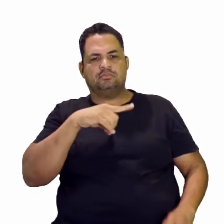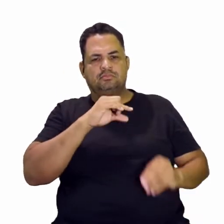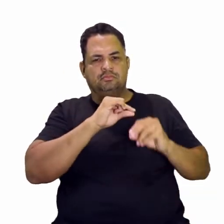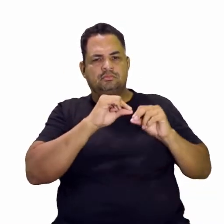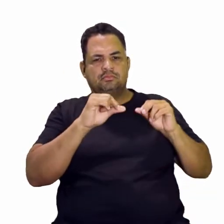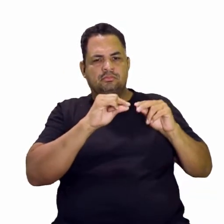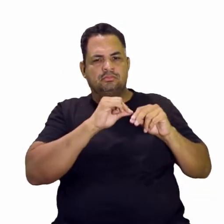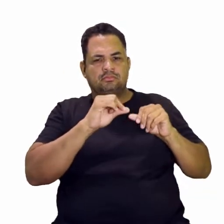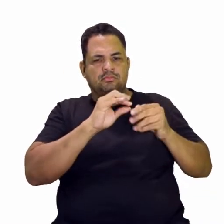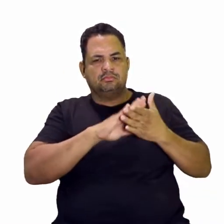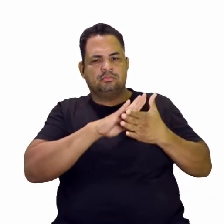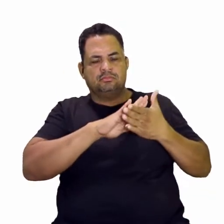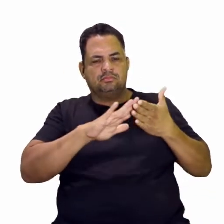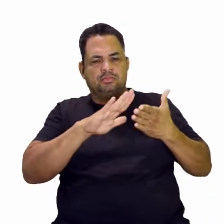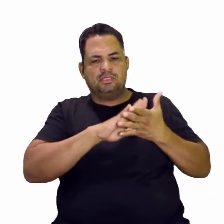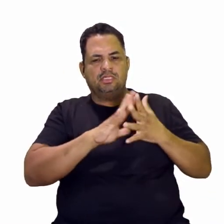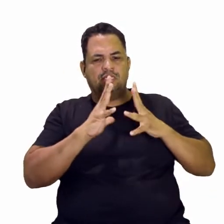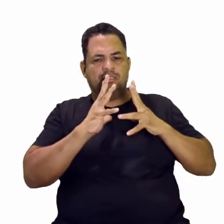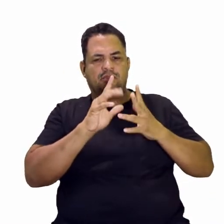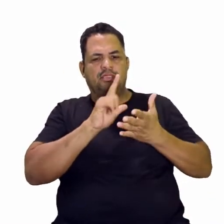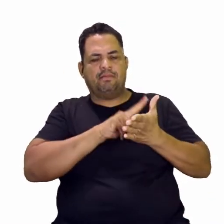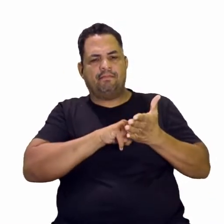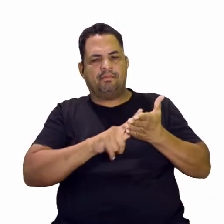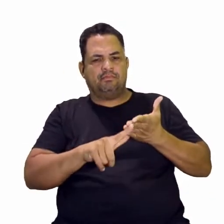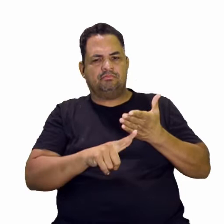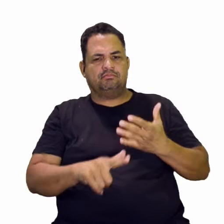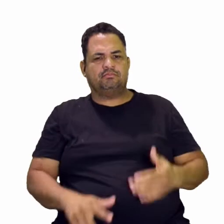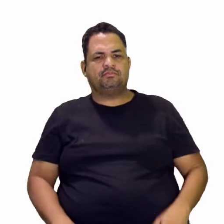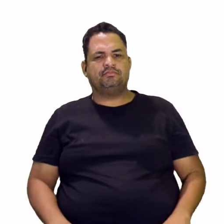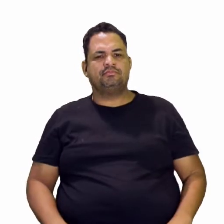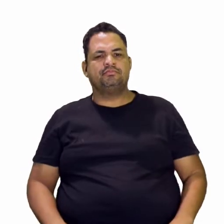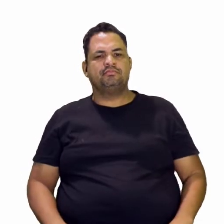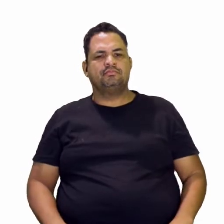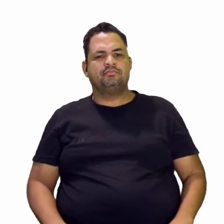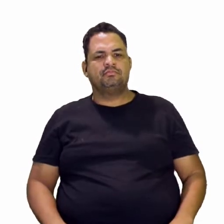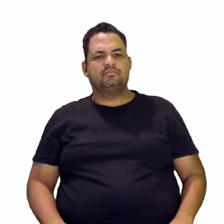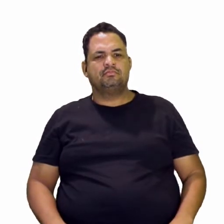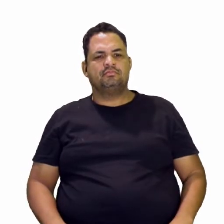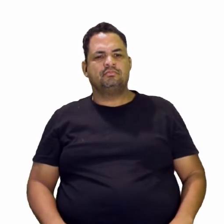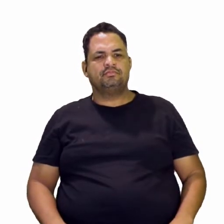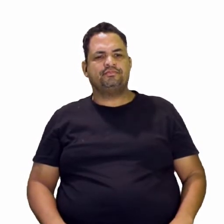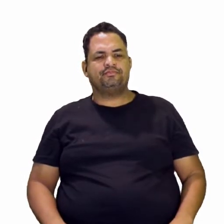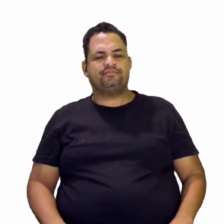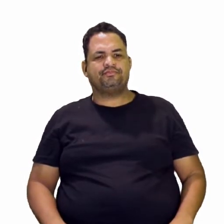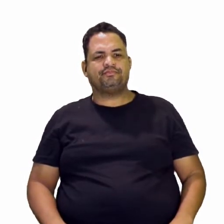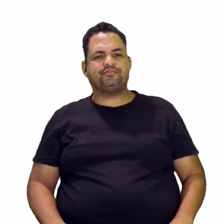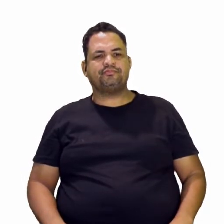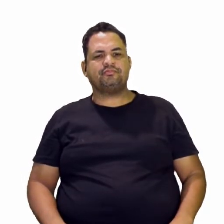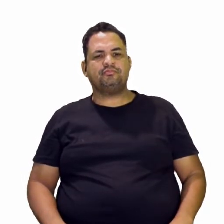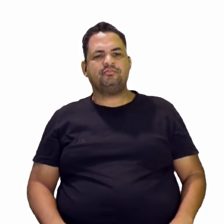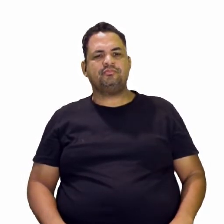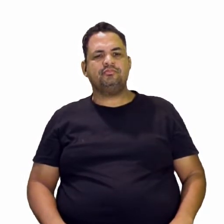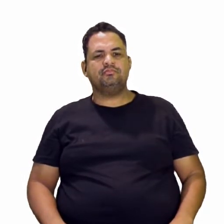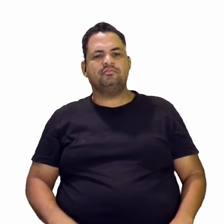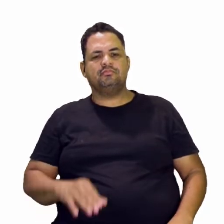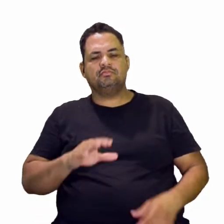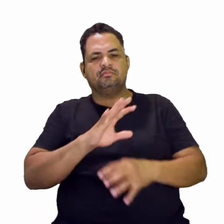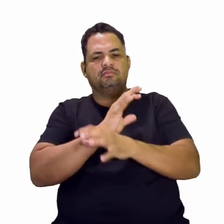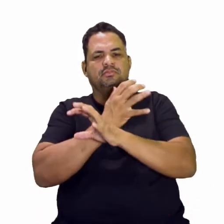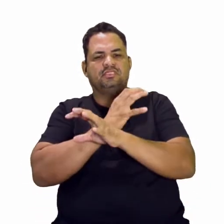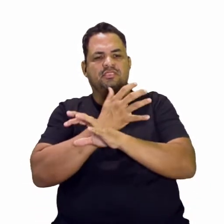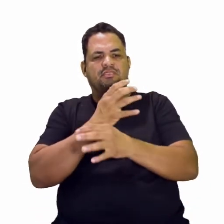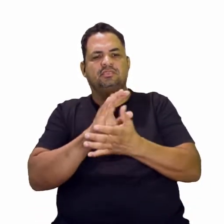parece que limparam, passaram. É essa cera, tá? Que é um lipídio. E nos esqueletos de